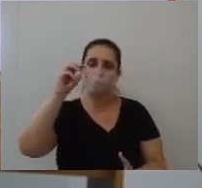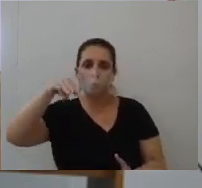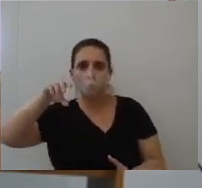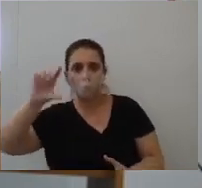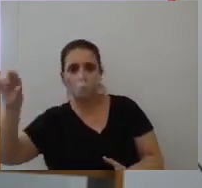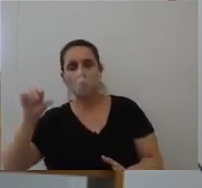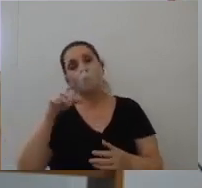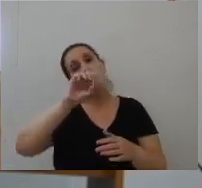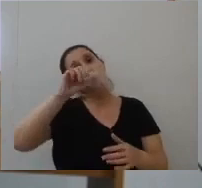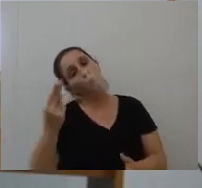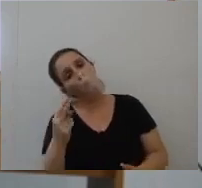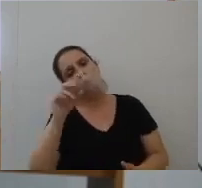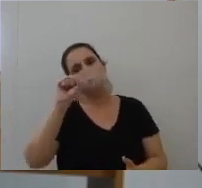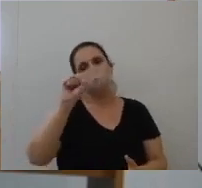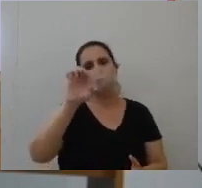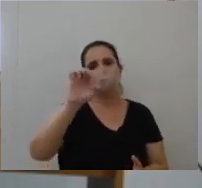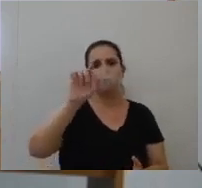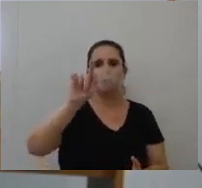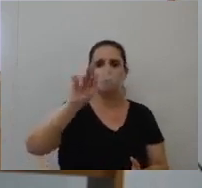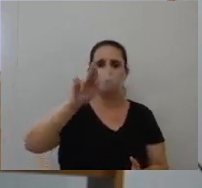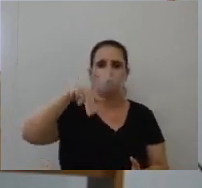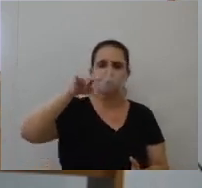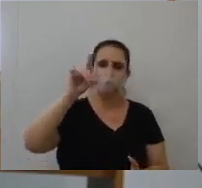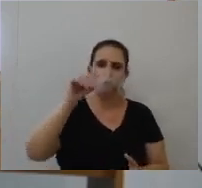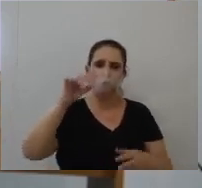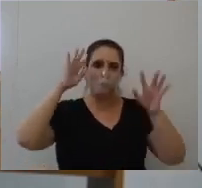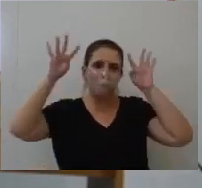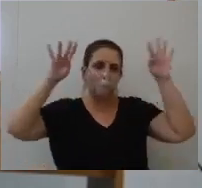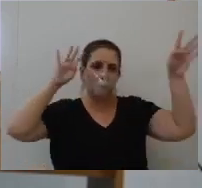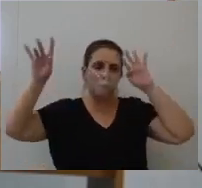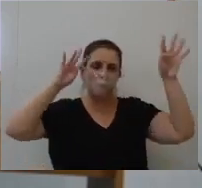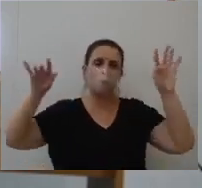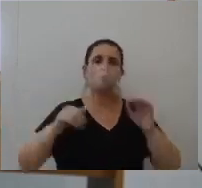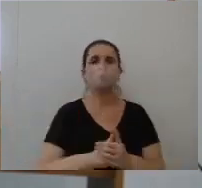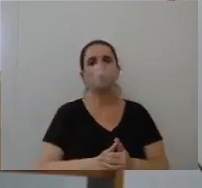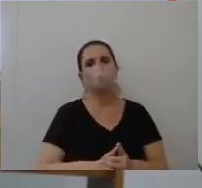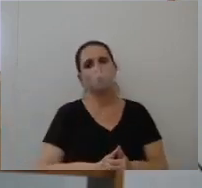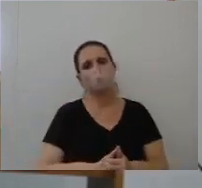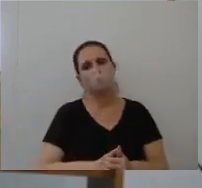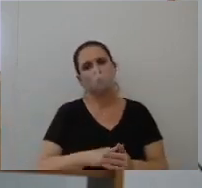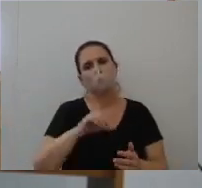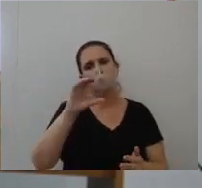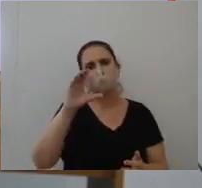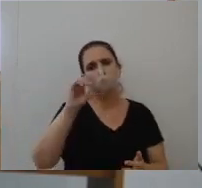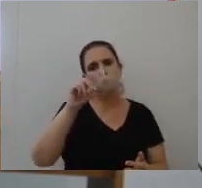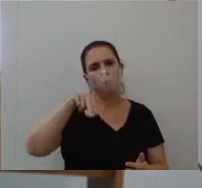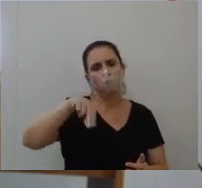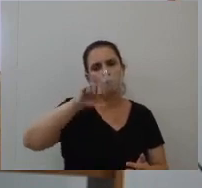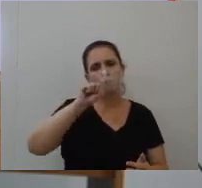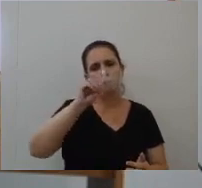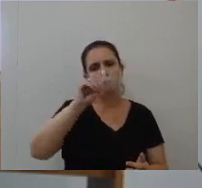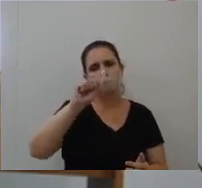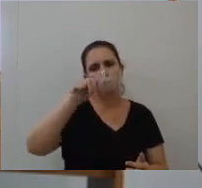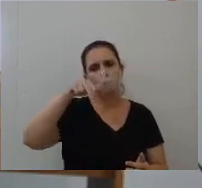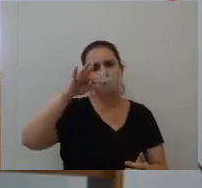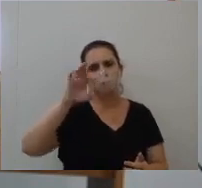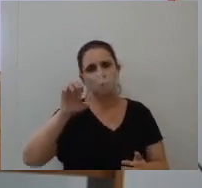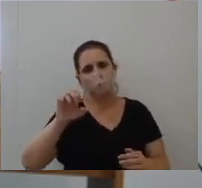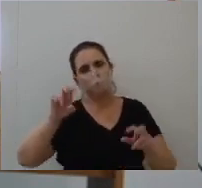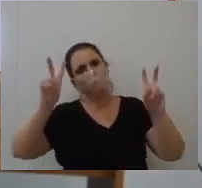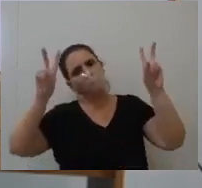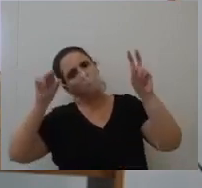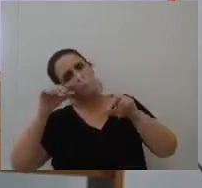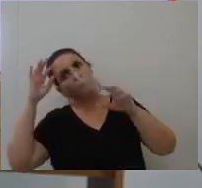ou segundo o filósofo Aristóteles, consoante, eu sempre digo isso, consoante o